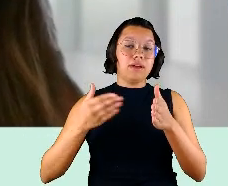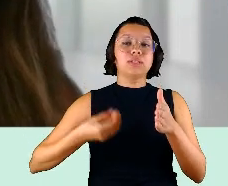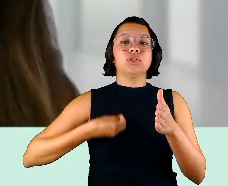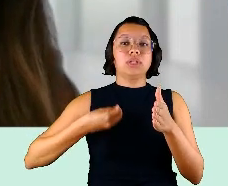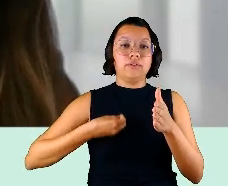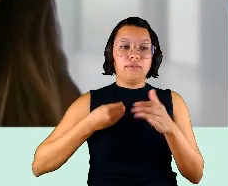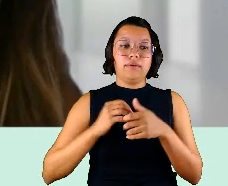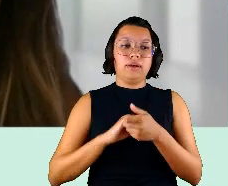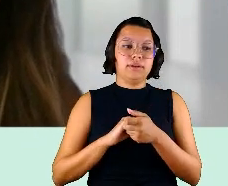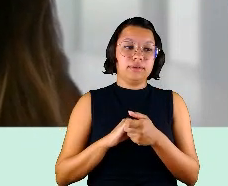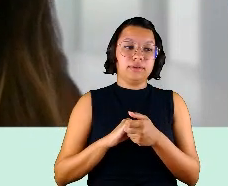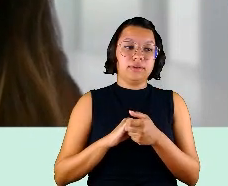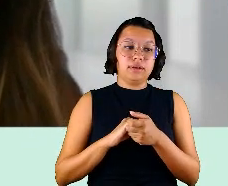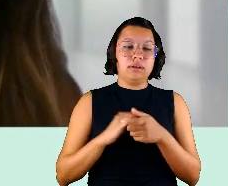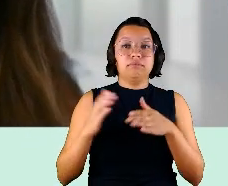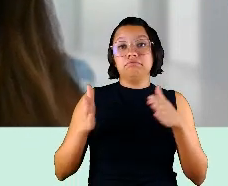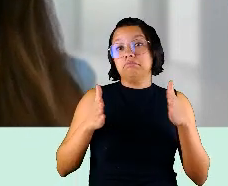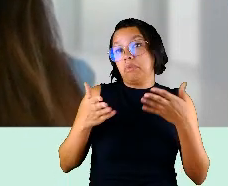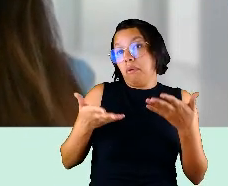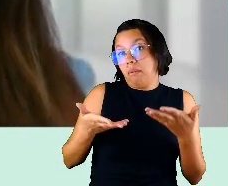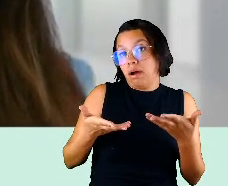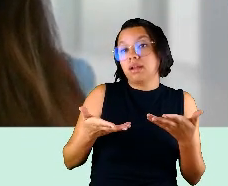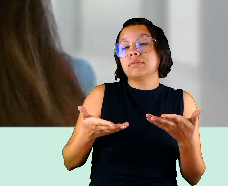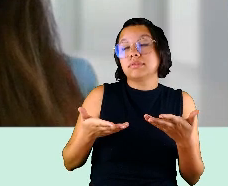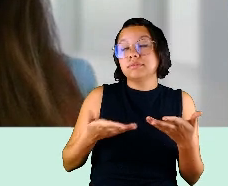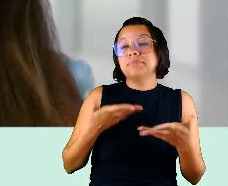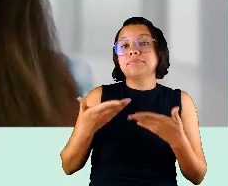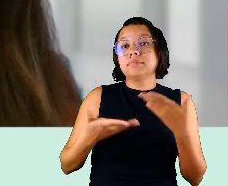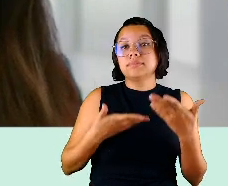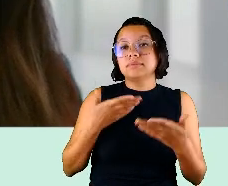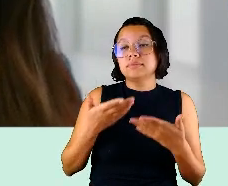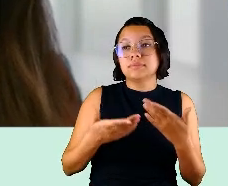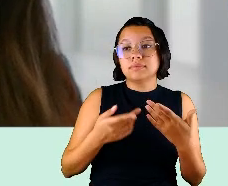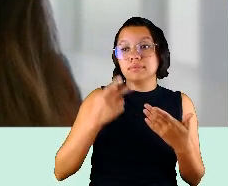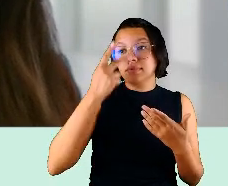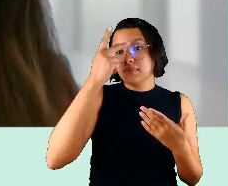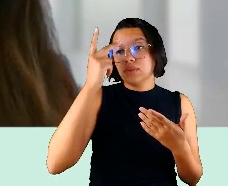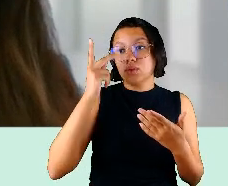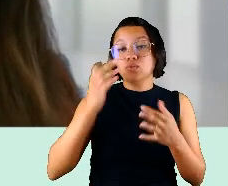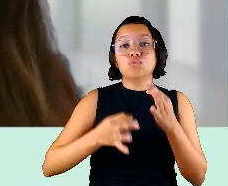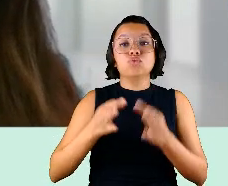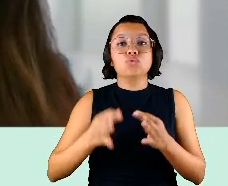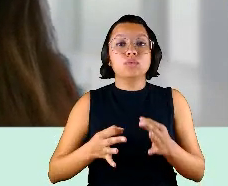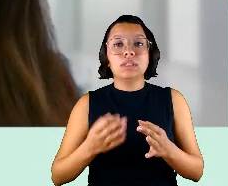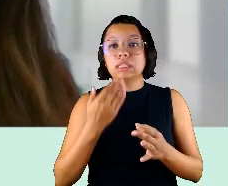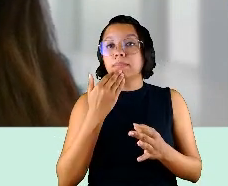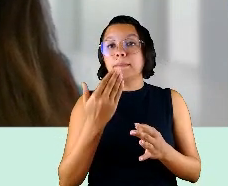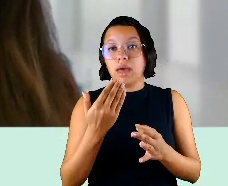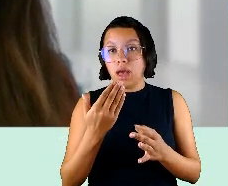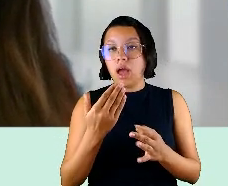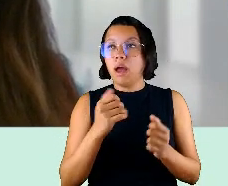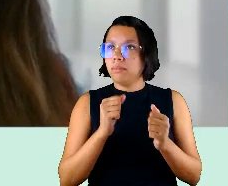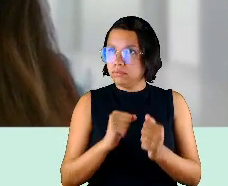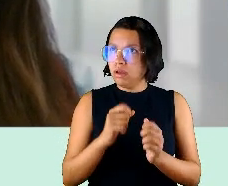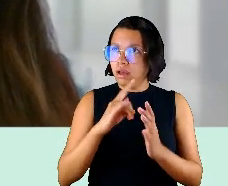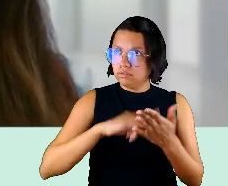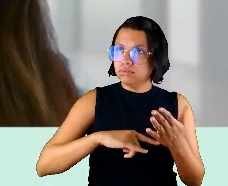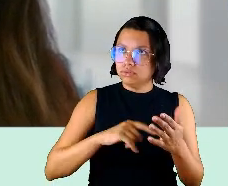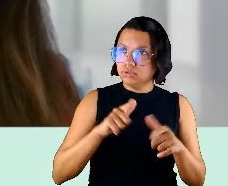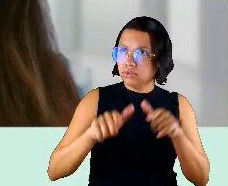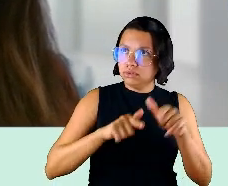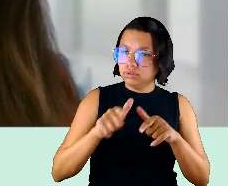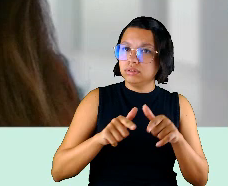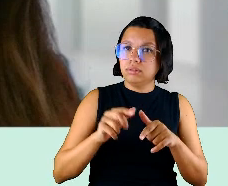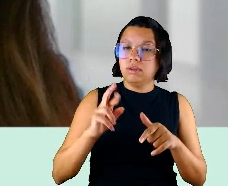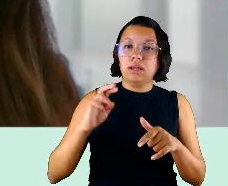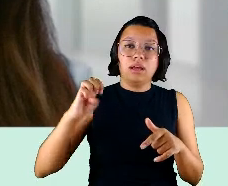né? Por enquanto, quem está... o juiz que pede autorização para o trabalho